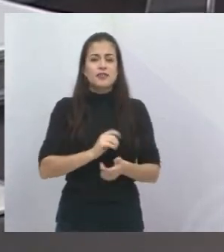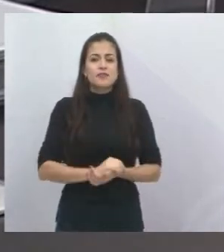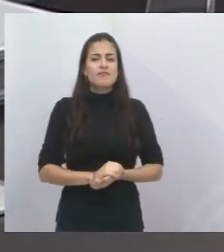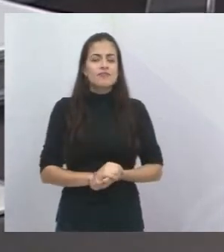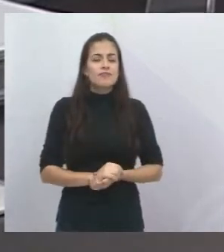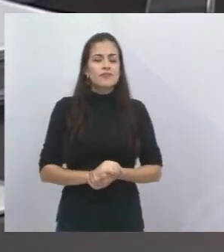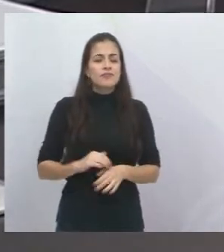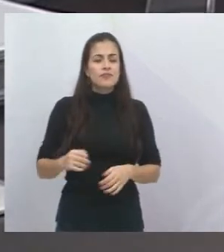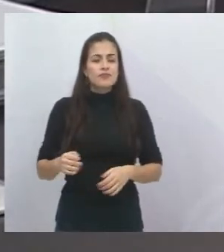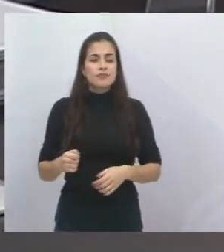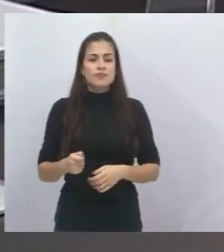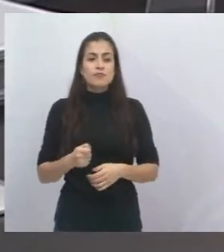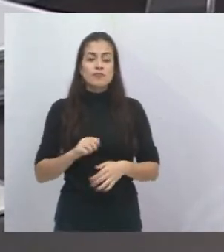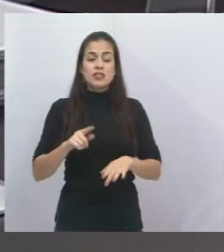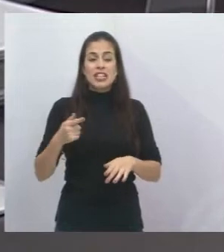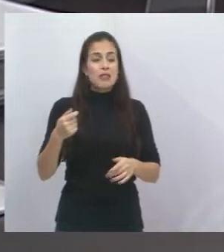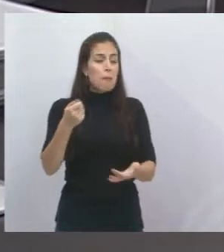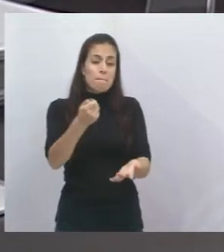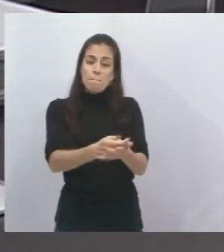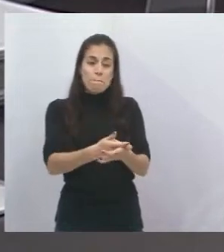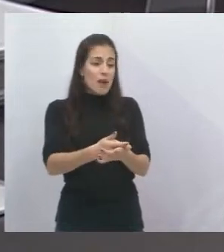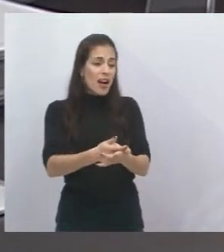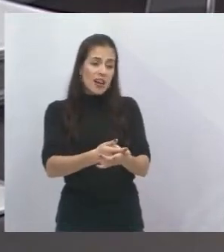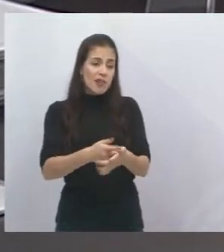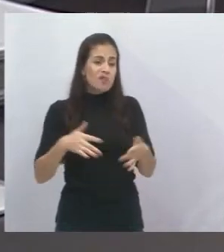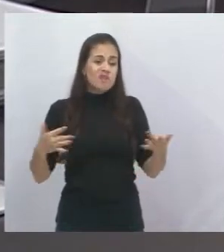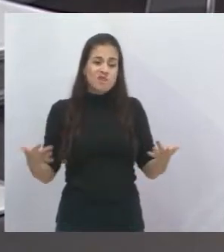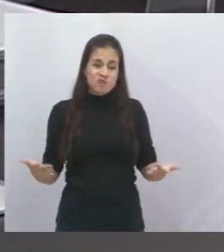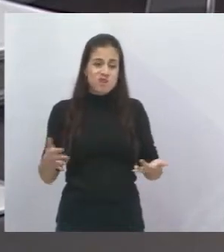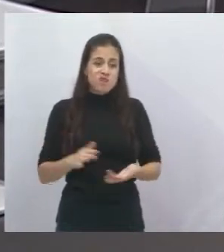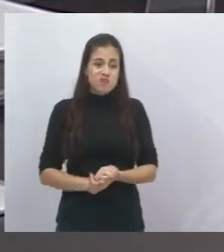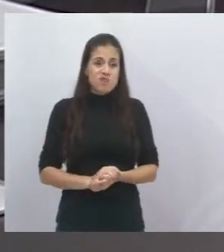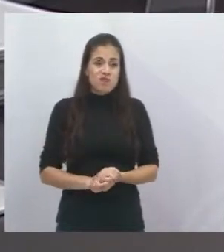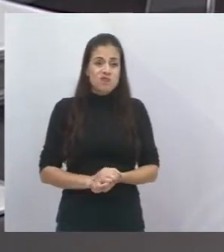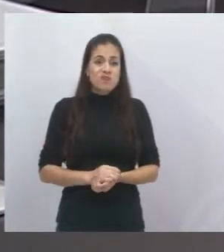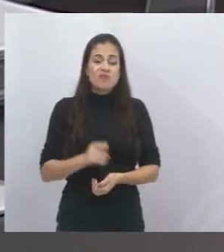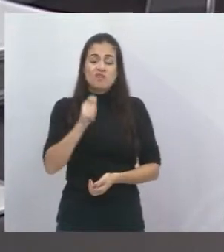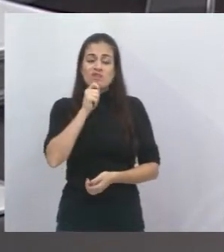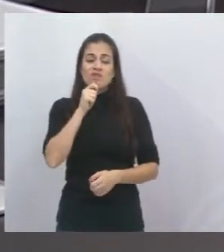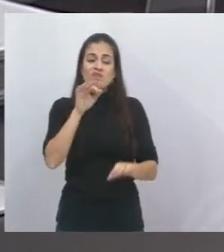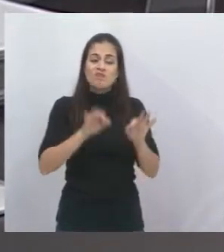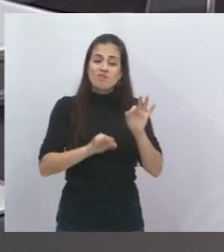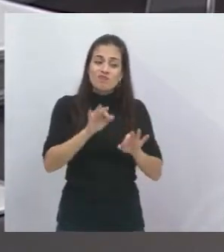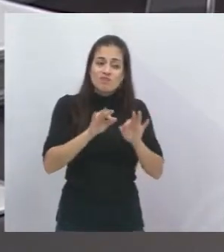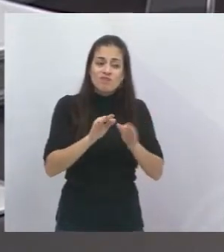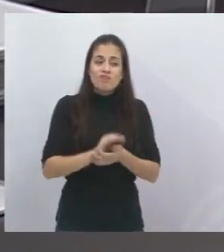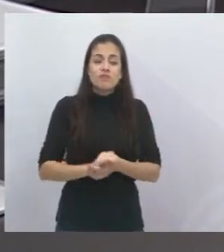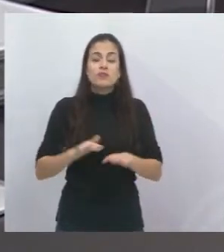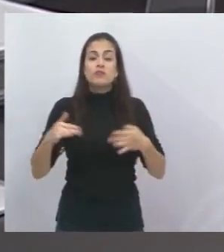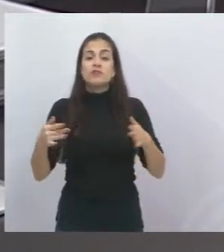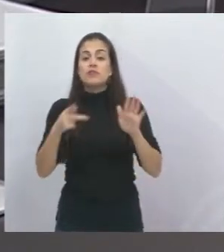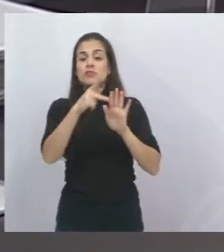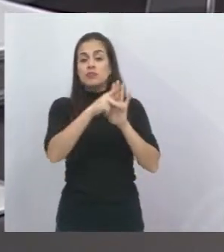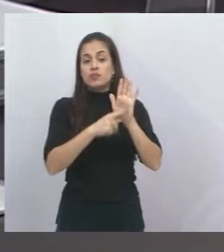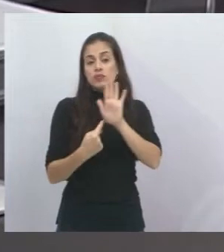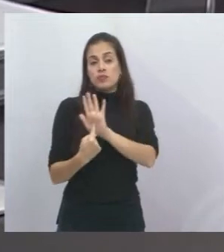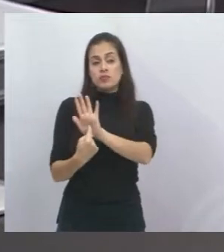passado, que estão ainda na Justiça, pelo Ministério do Trabalho e da Previdência. Então, os projetos apresentados se